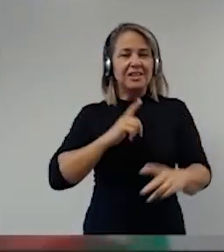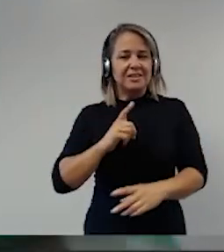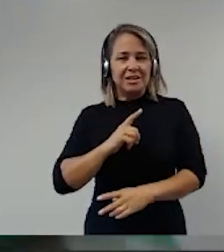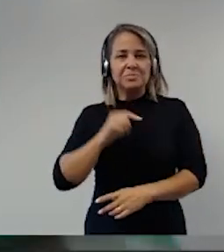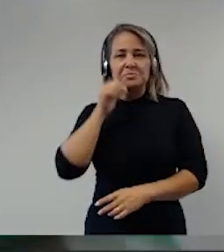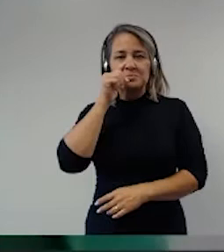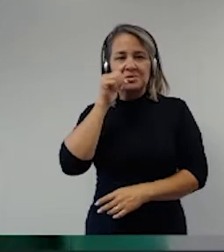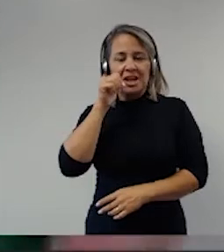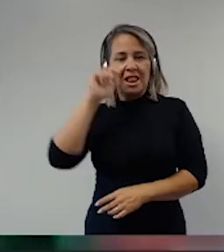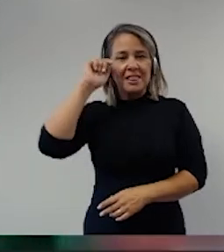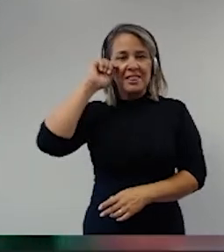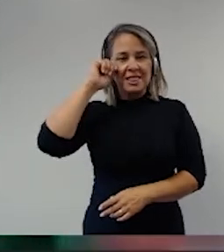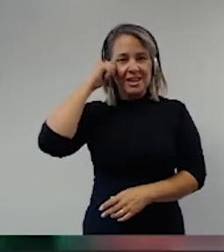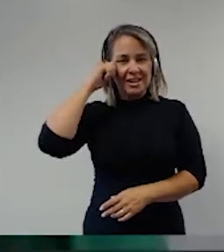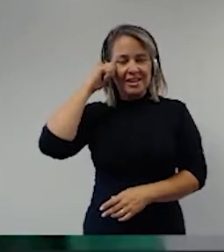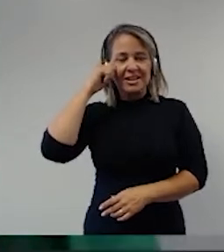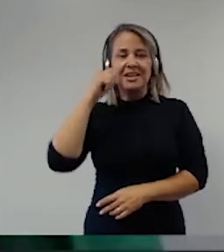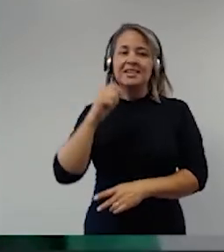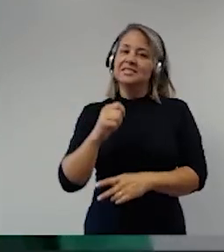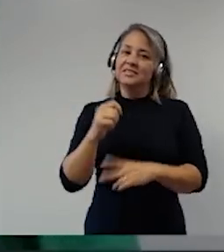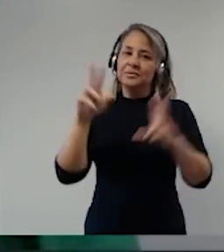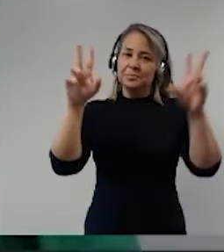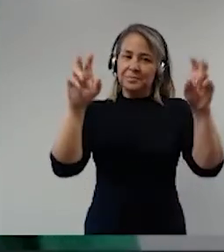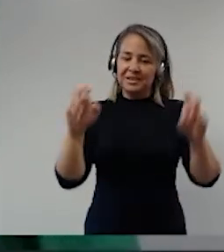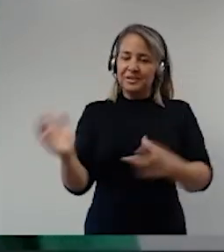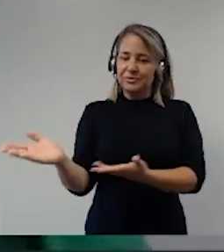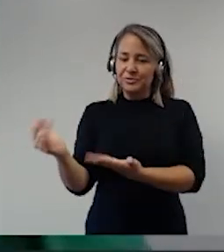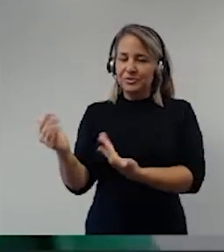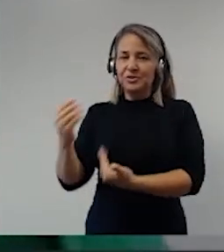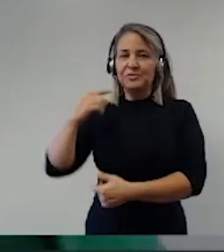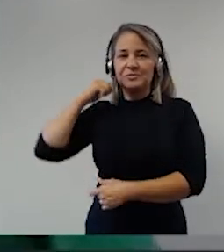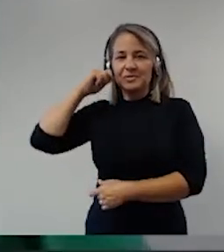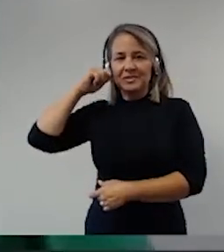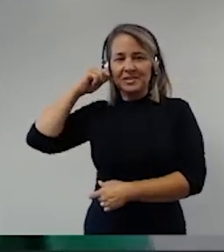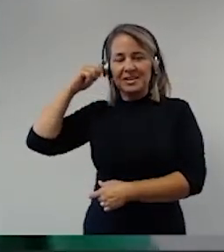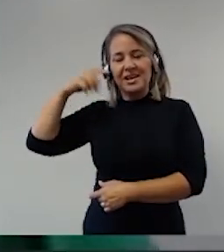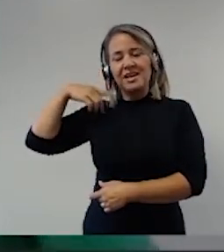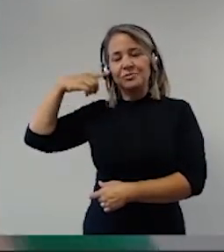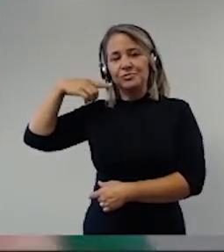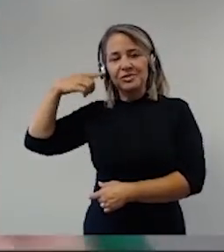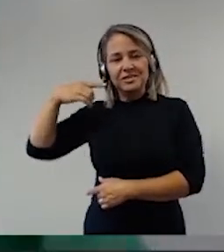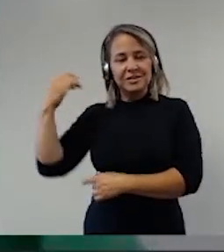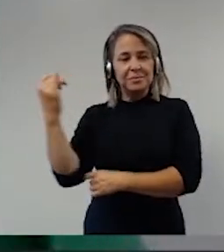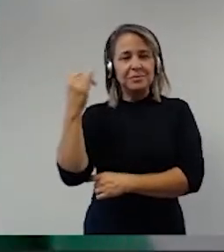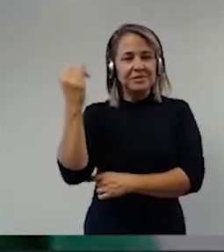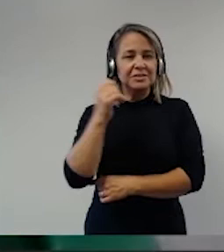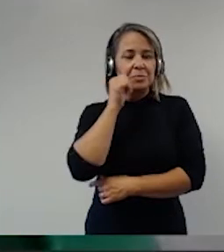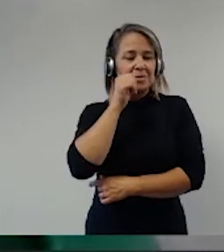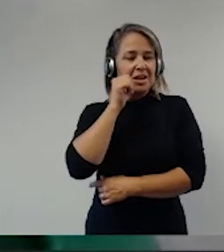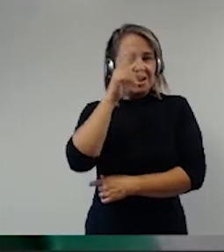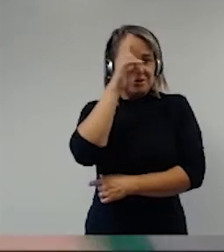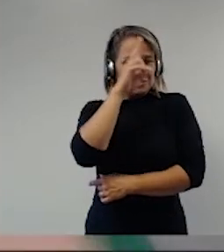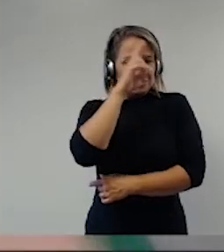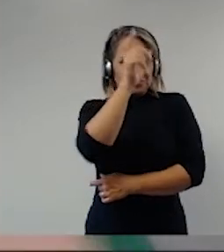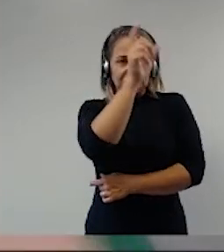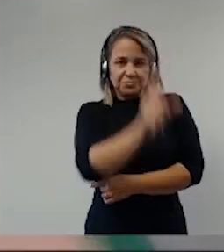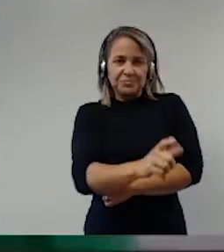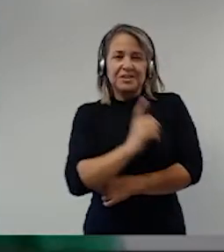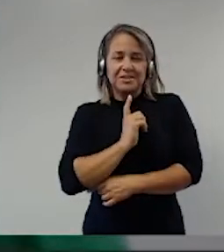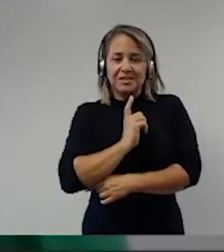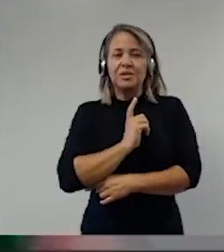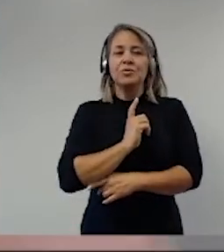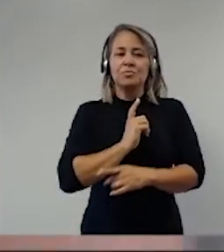mulher negra num painel da Jovem Advocacia. É importante que tenhamos isso, uma mulher com sua história, uma mulher que tem uma foto